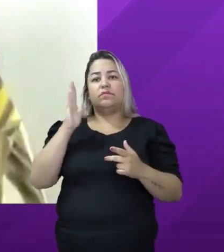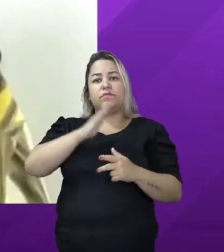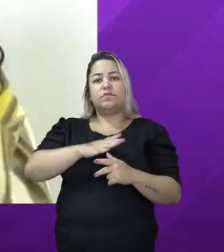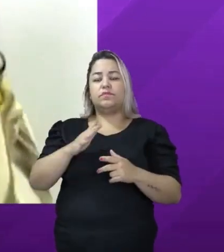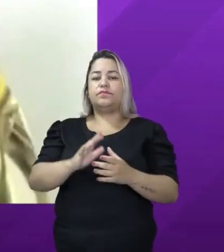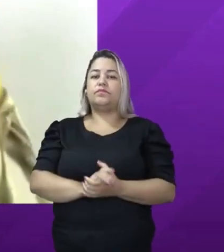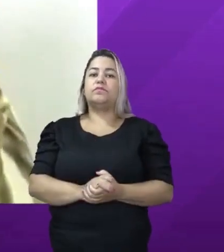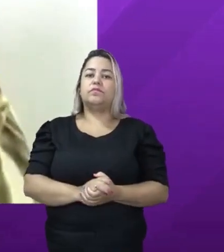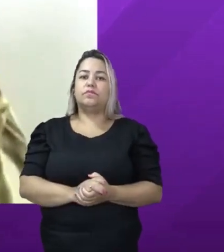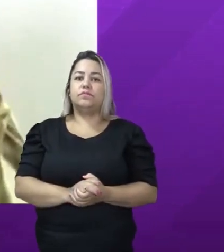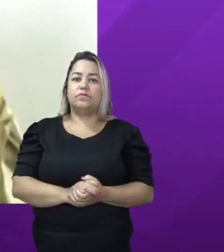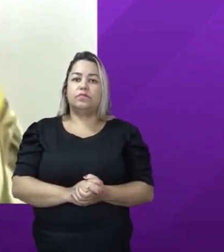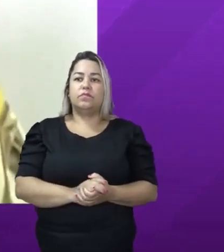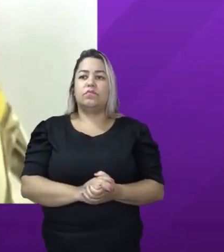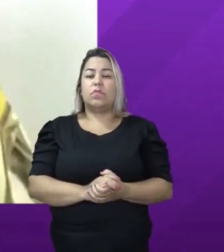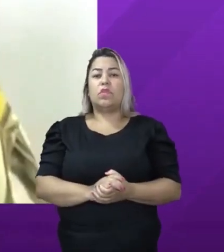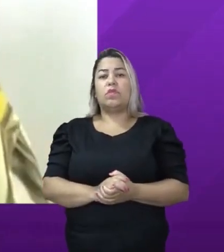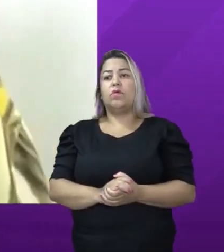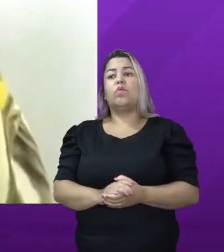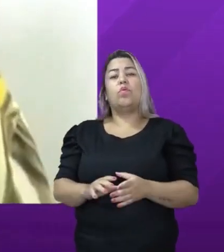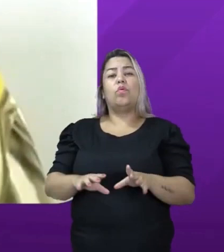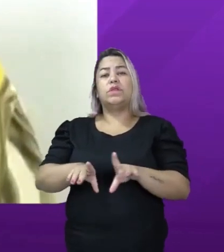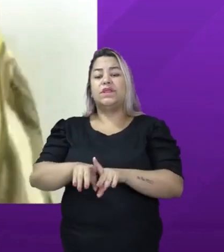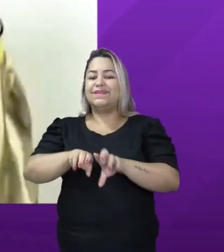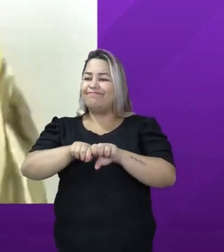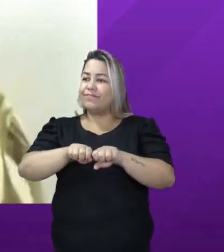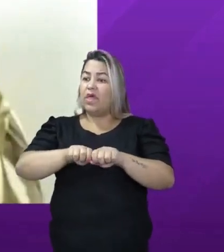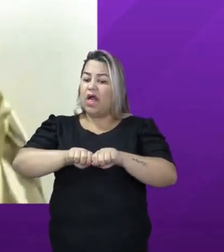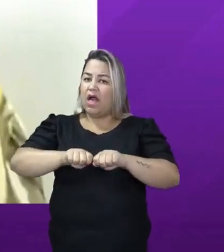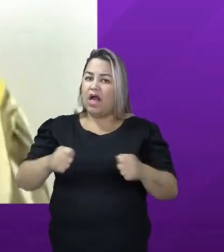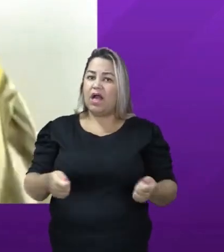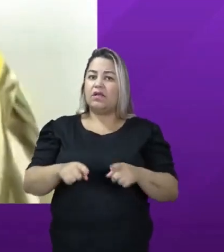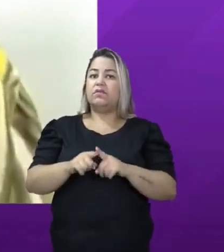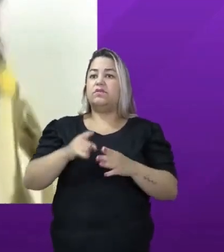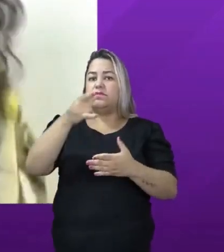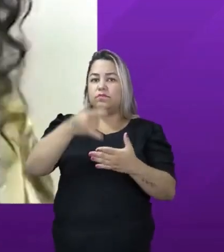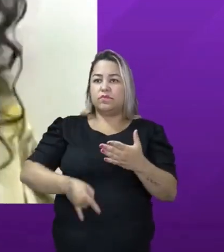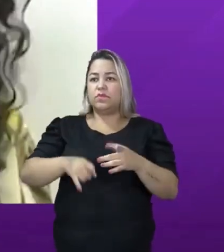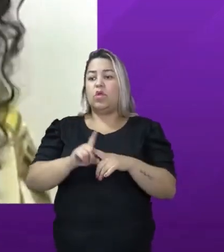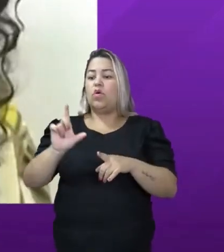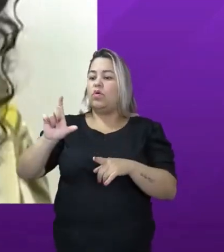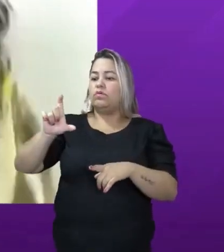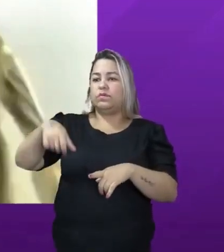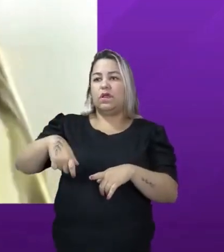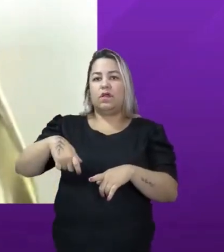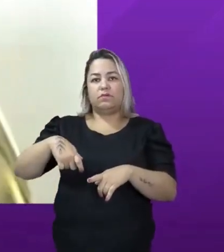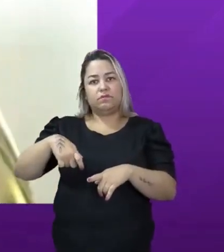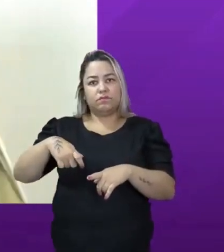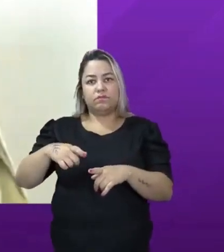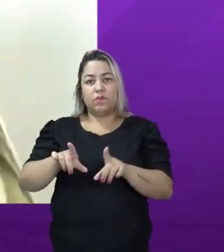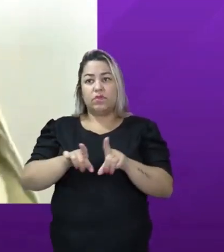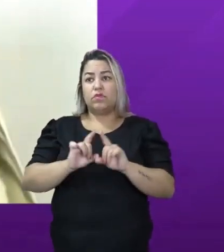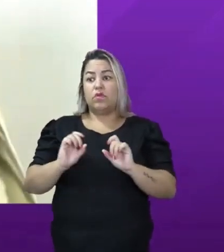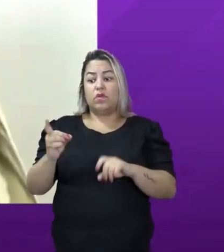moral. Quando ele rasga documentos, segura cartão de crédito ou cartão de benefícios, quando ele